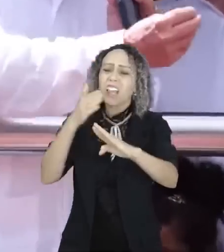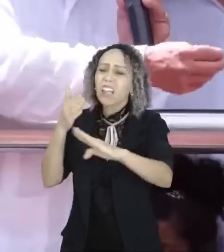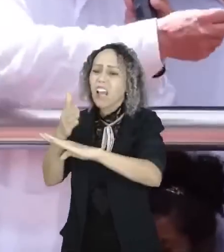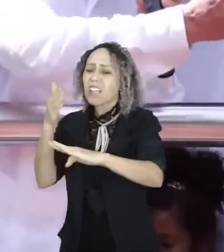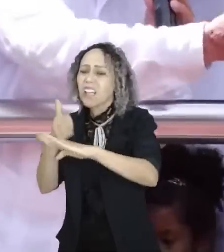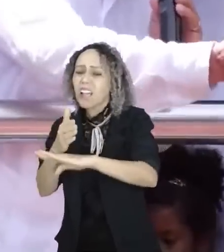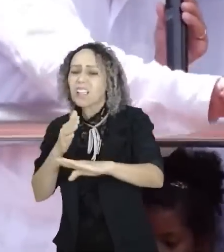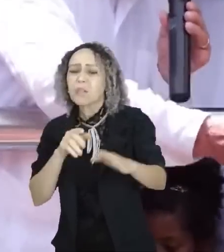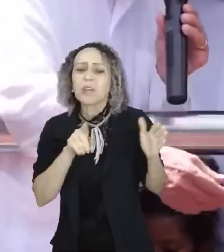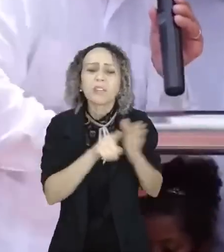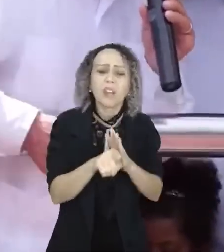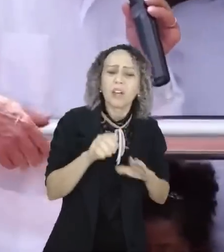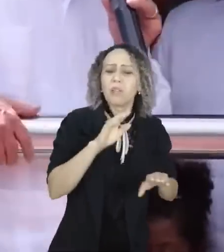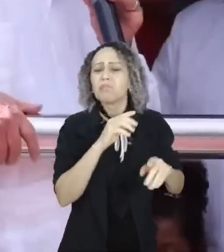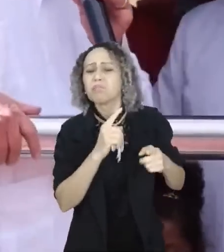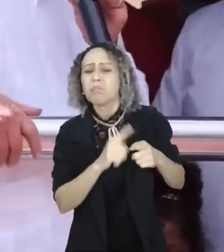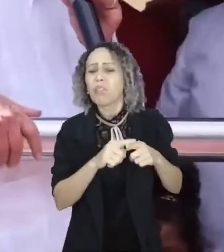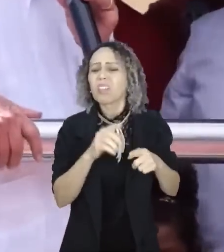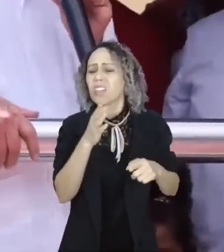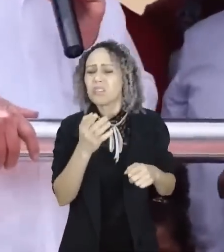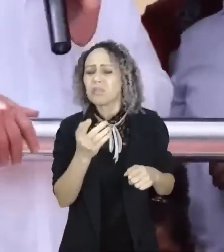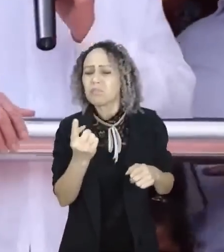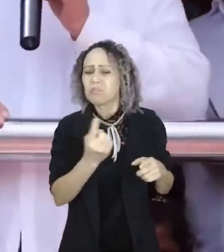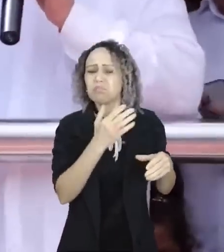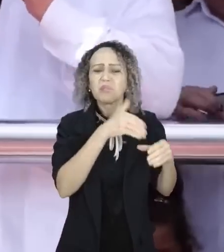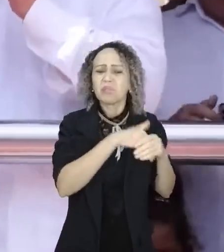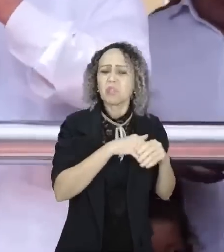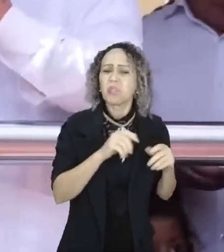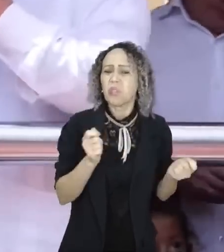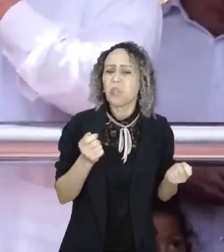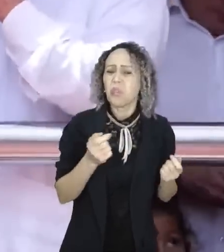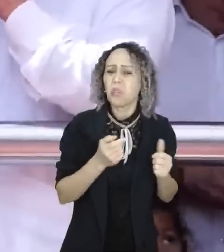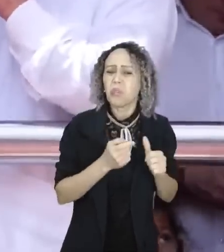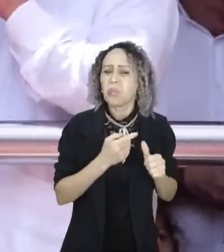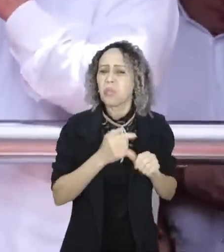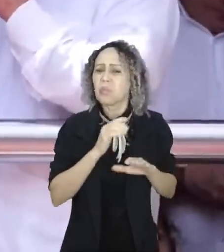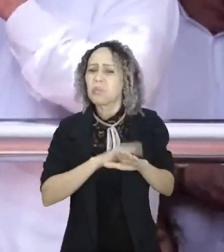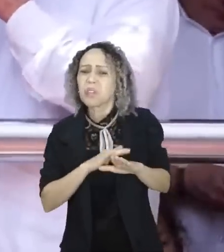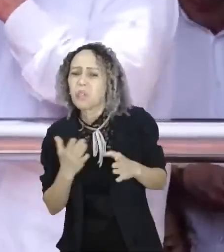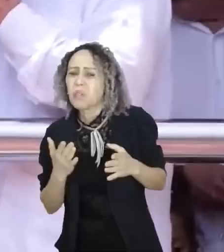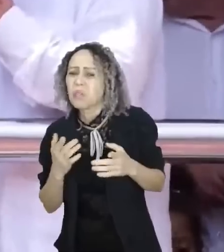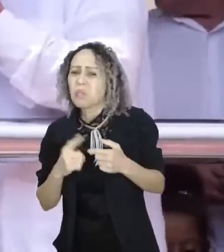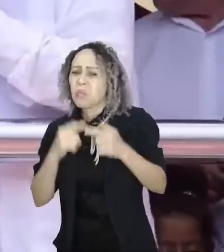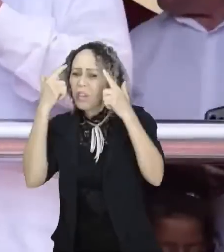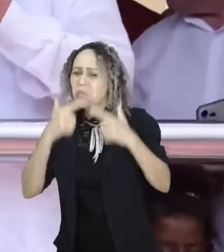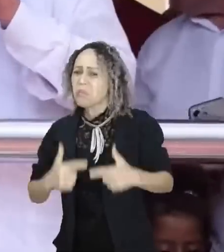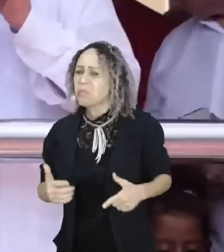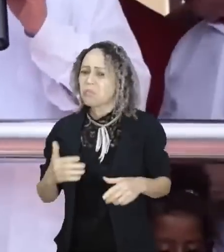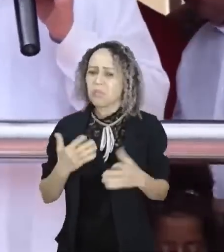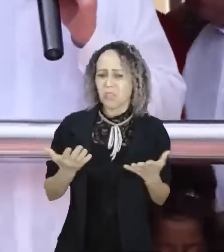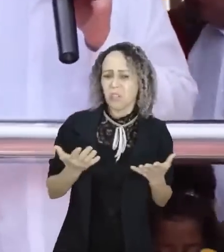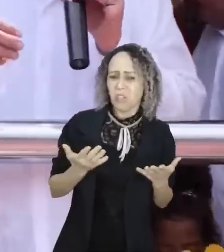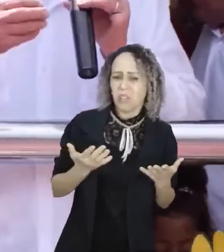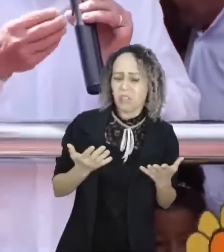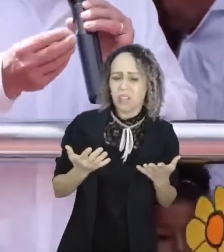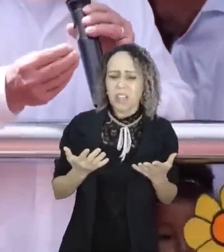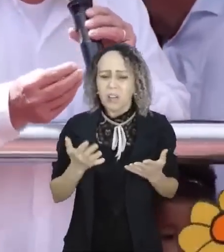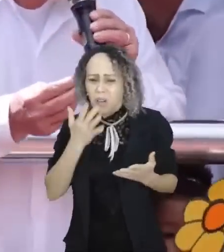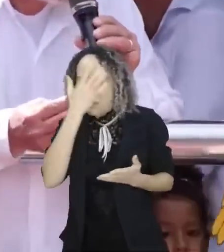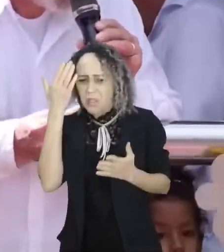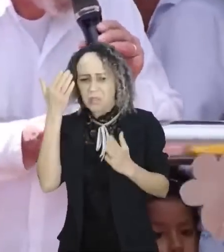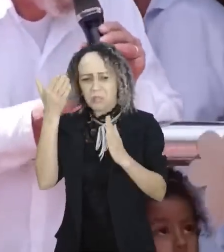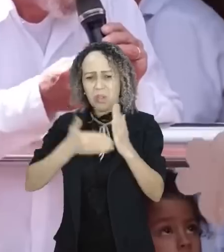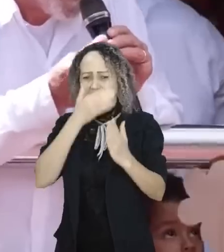e convenceu comparei votar saber o cara que sabe esteve de voltar ou quero é quero louça eu volto